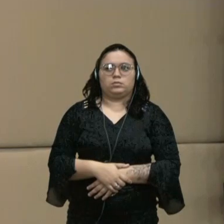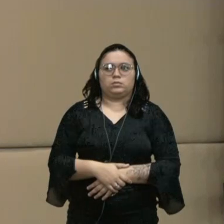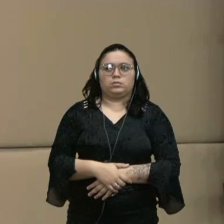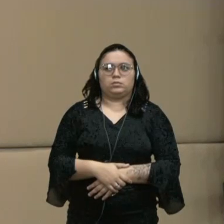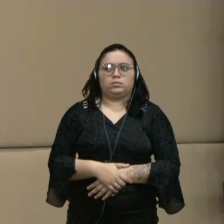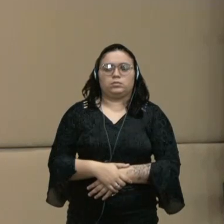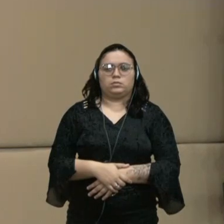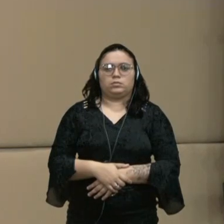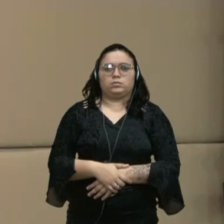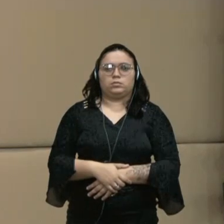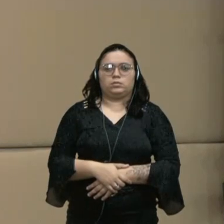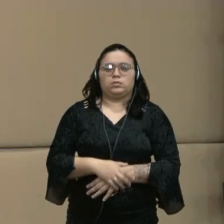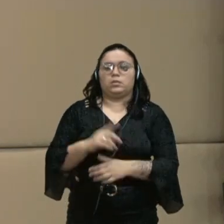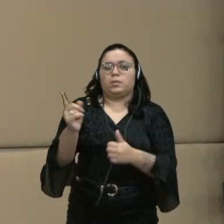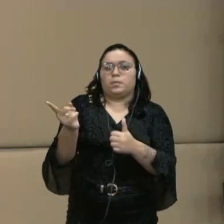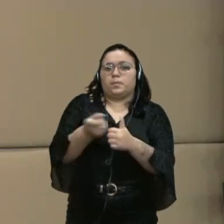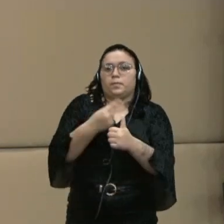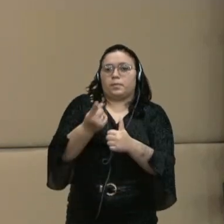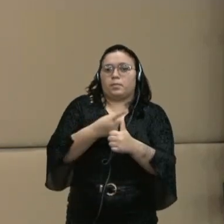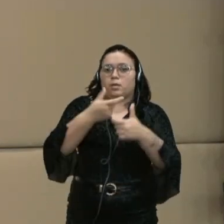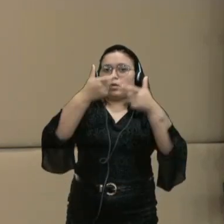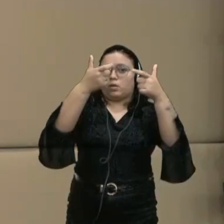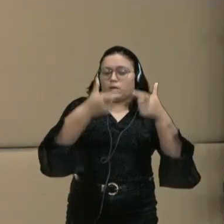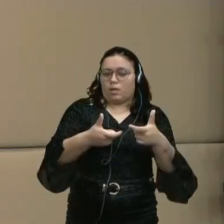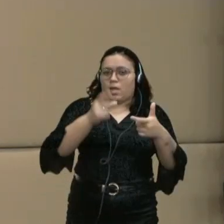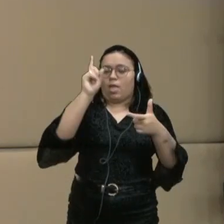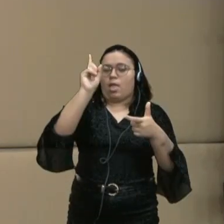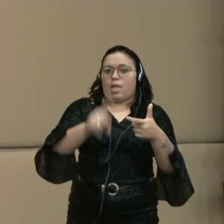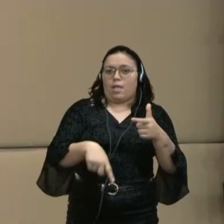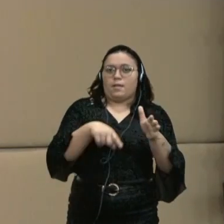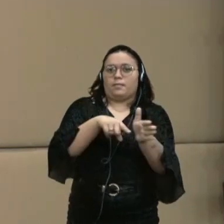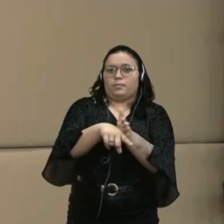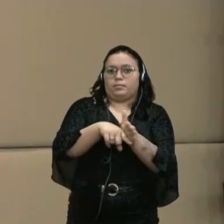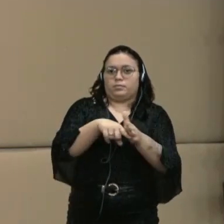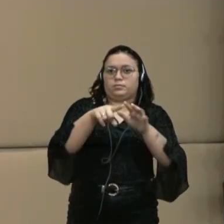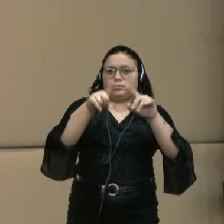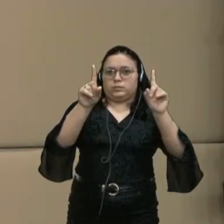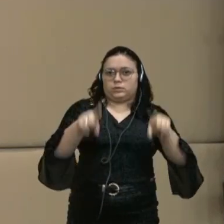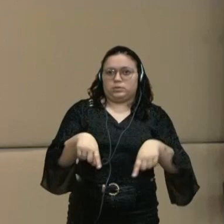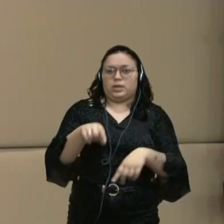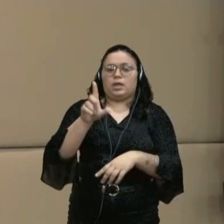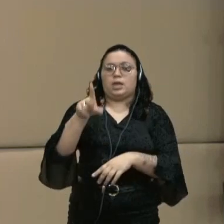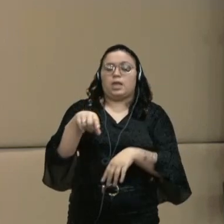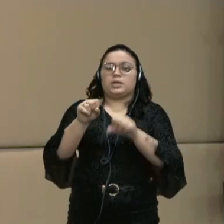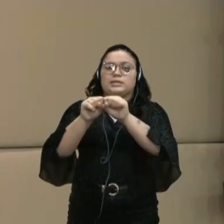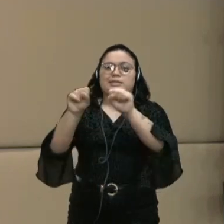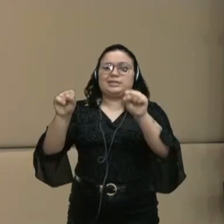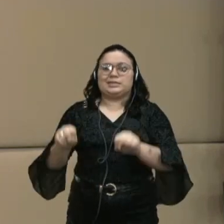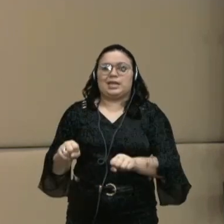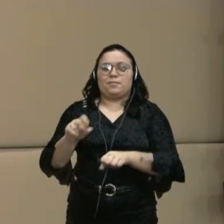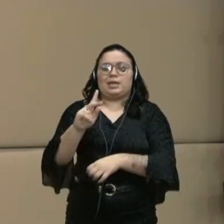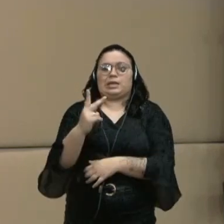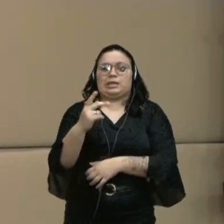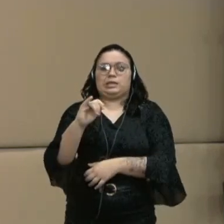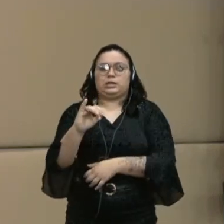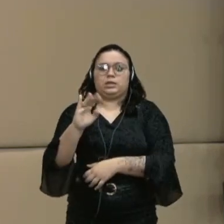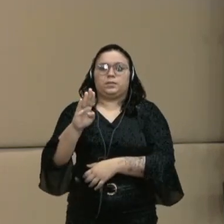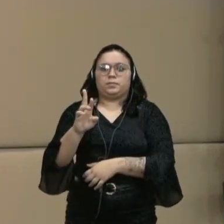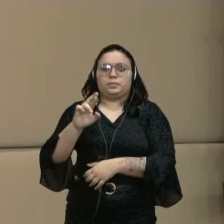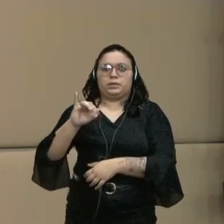no primeiro lugar do projeto de pesquisa foi o tema Sistema Híbrido de Produção do Hidrogênio